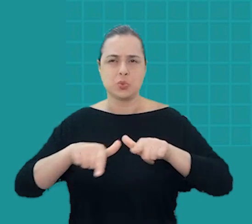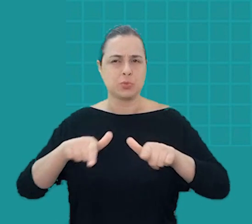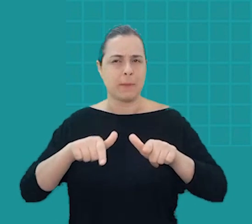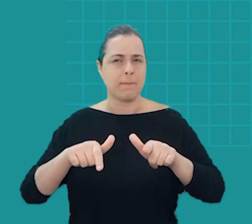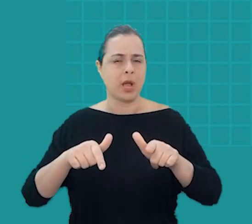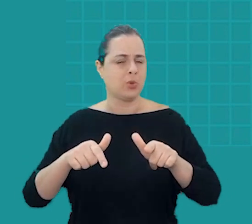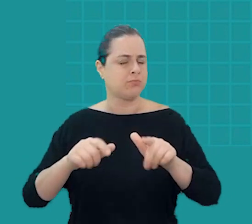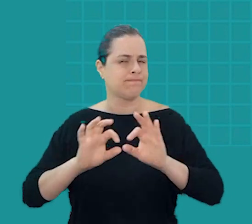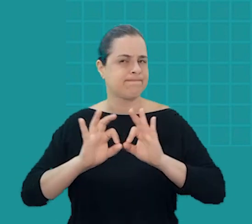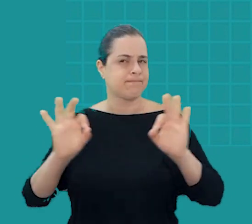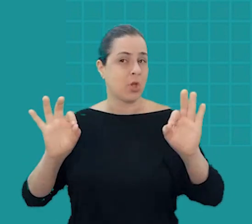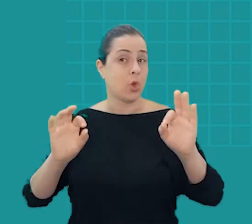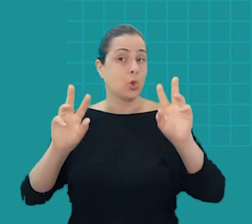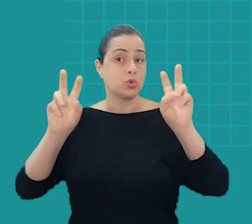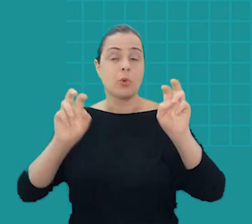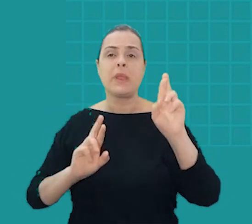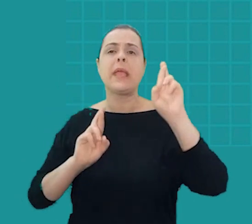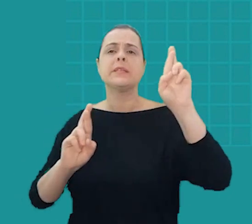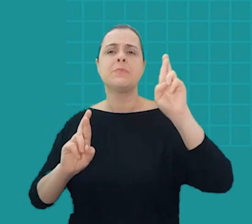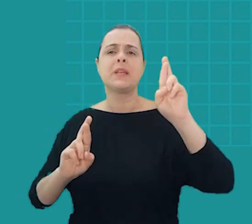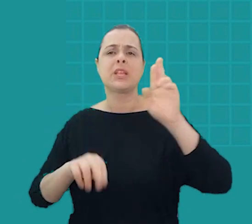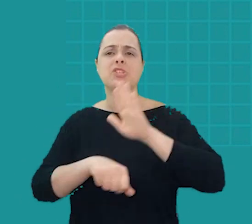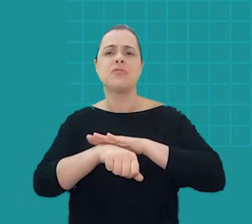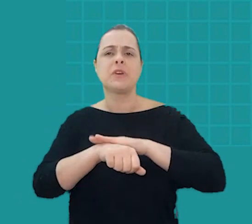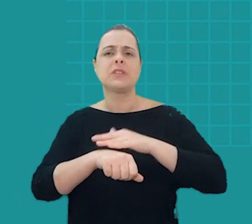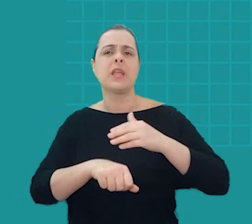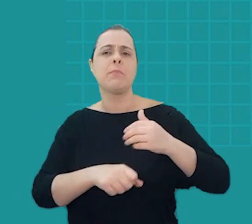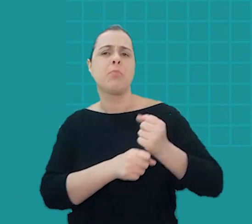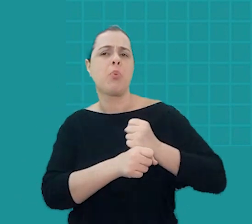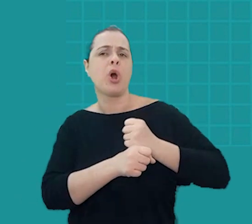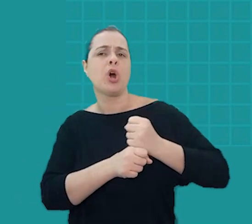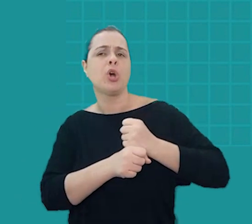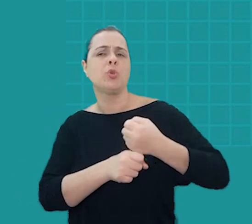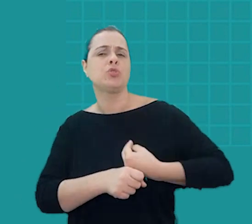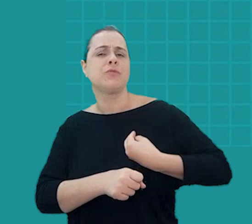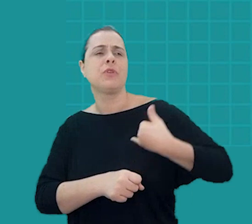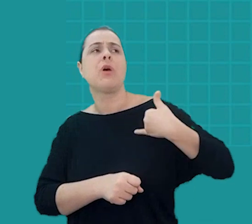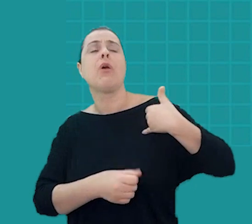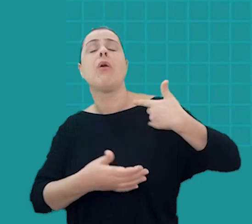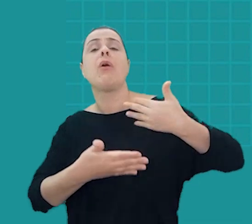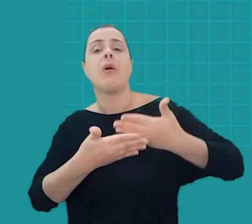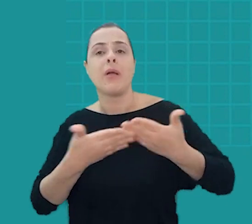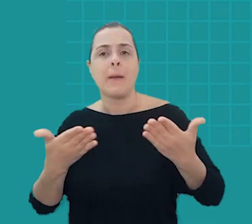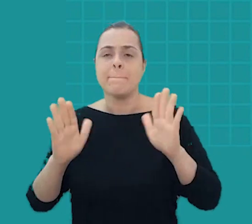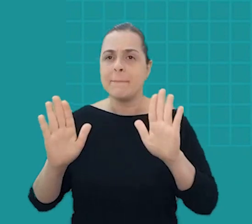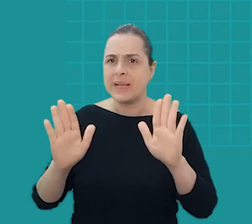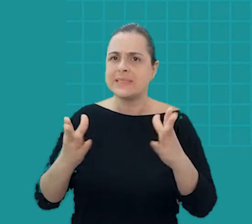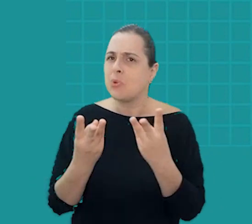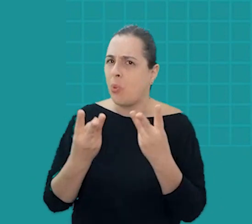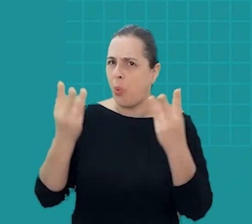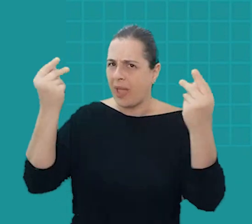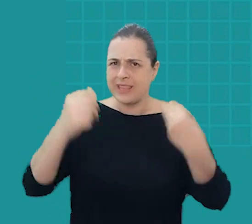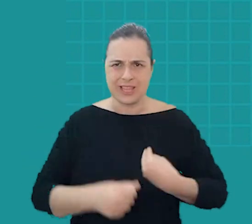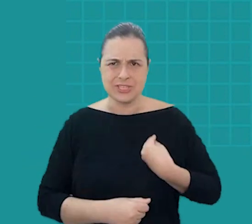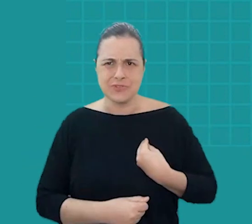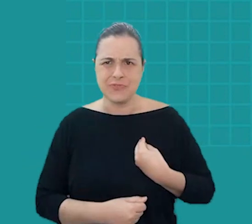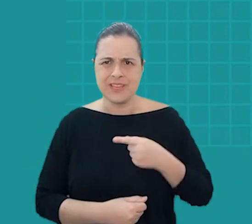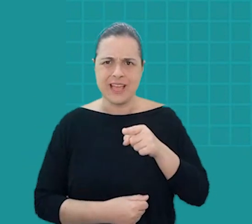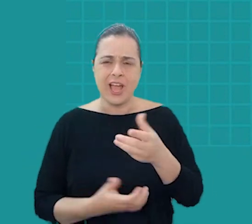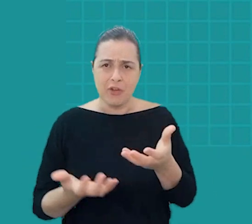manga... Claro, obrigado, pessoal. Eu falo muito, por isso eu falei, me interrompa, faz as perguntas, vamos